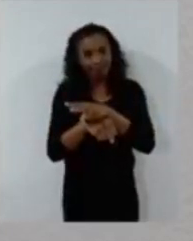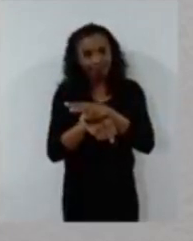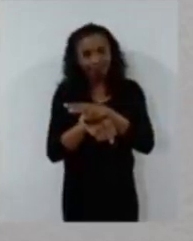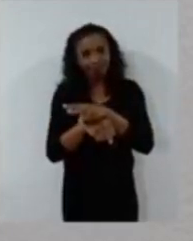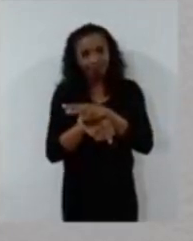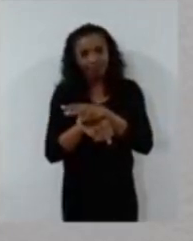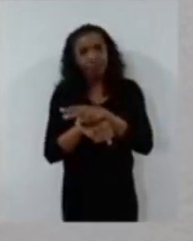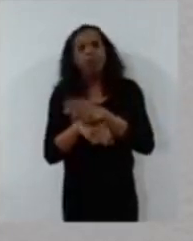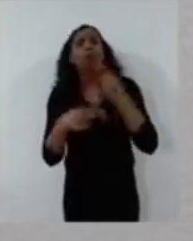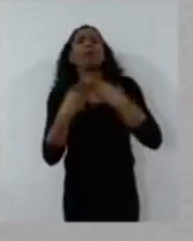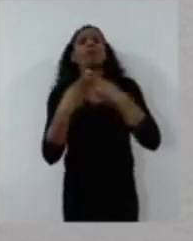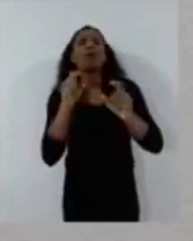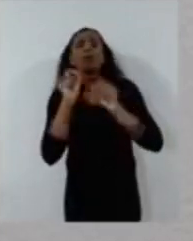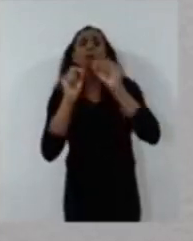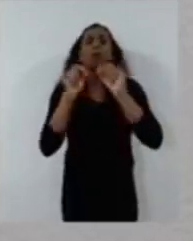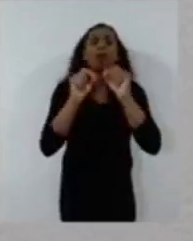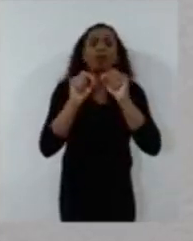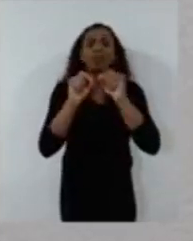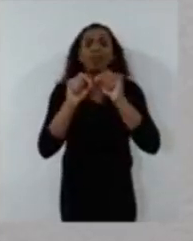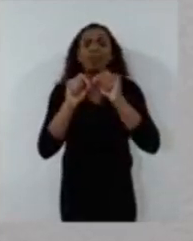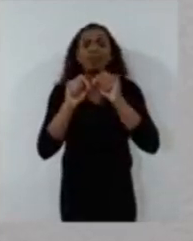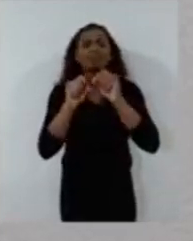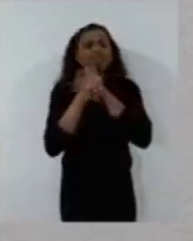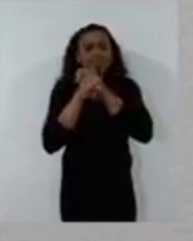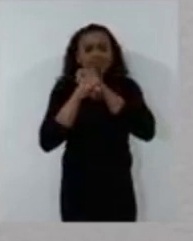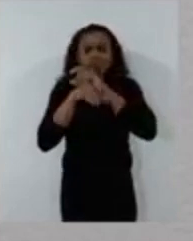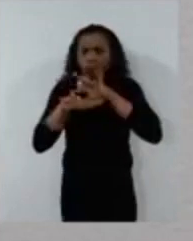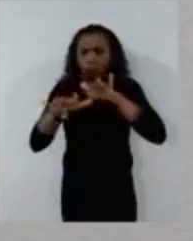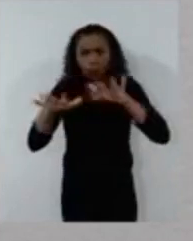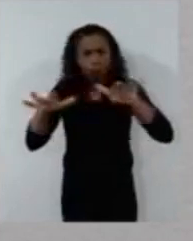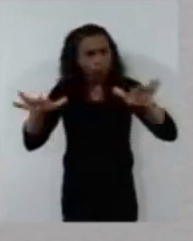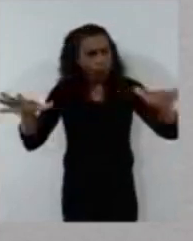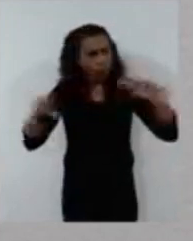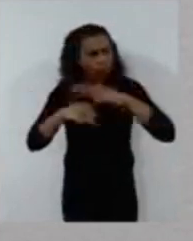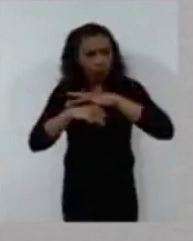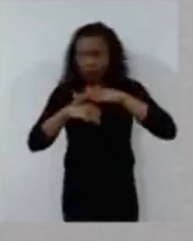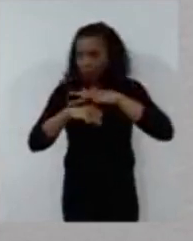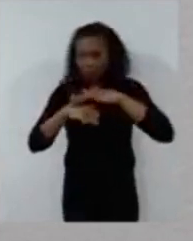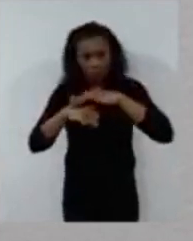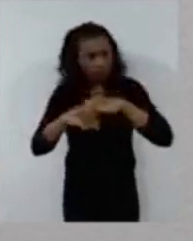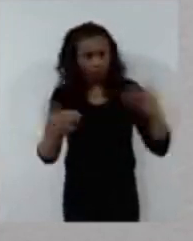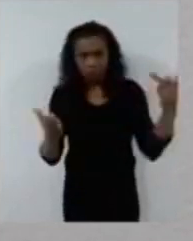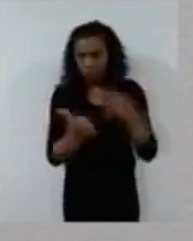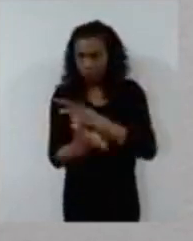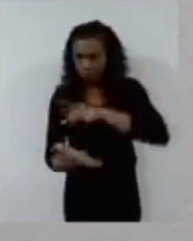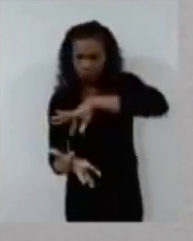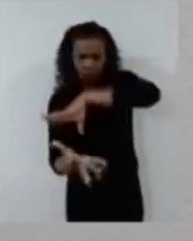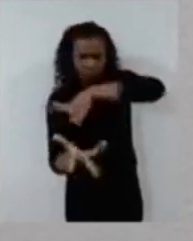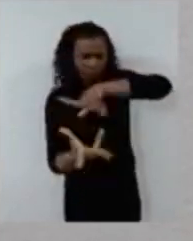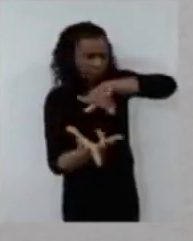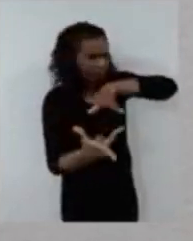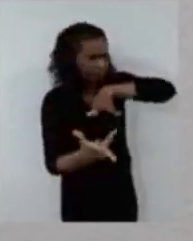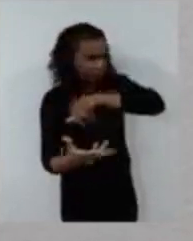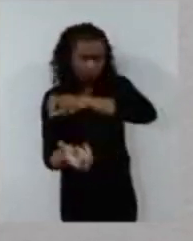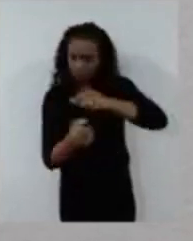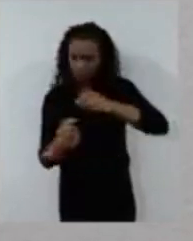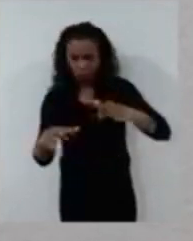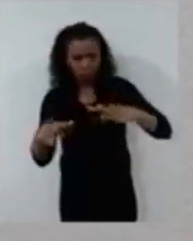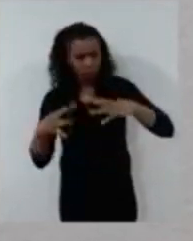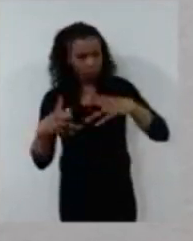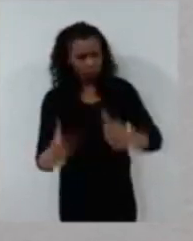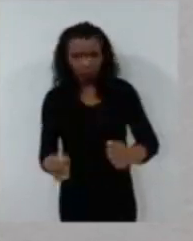Ele é uma pandemia, ele é a realidade em todos os países, ele é a realidade no mundo. Ele vem